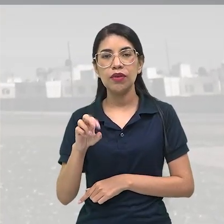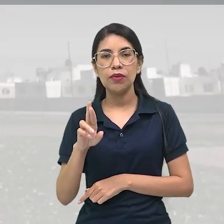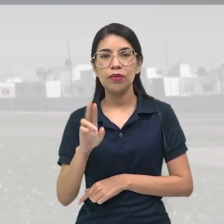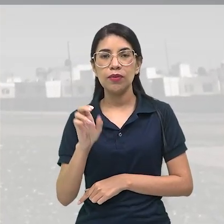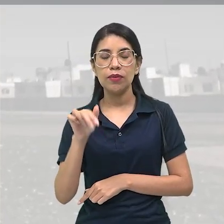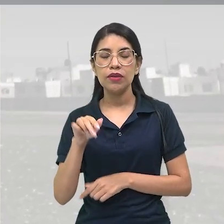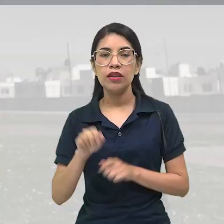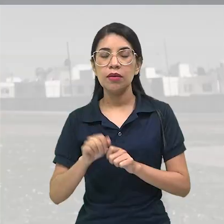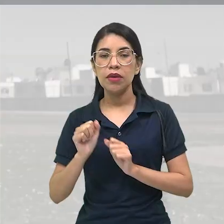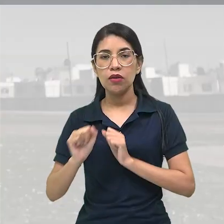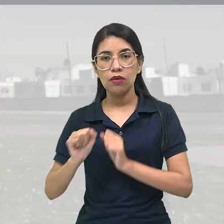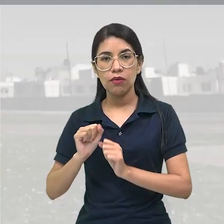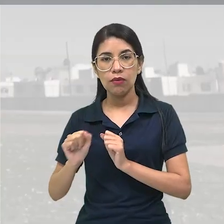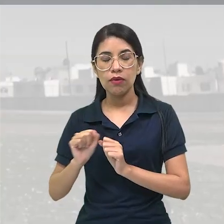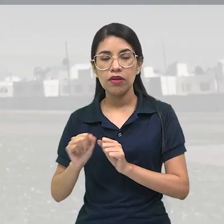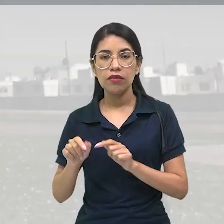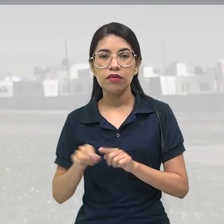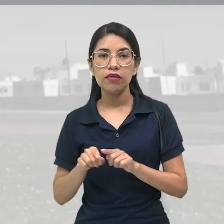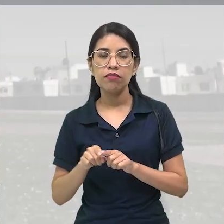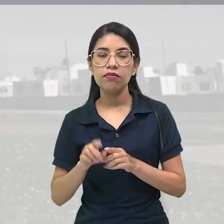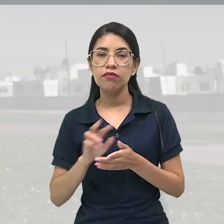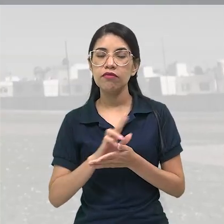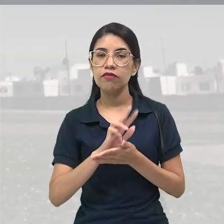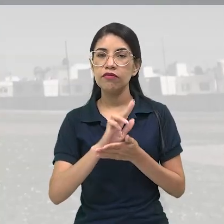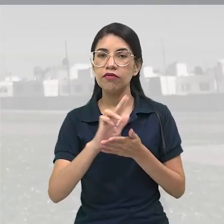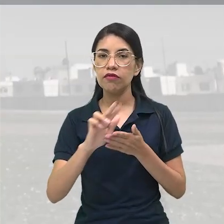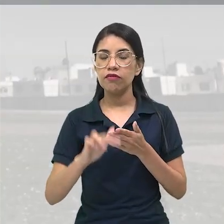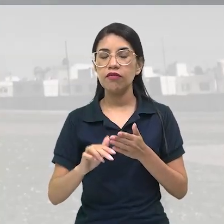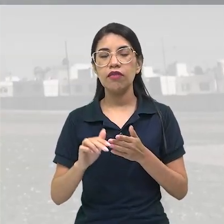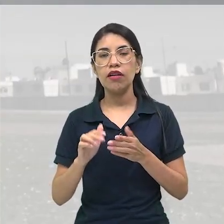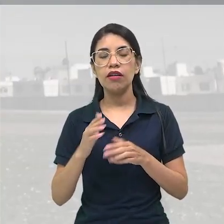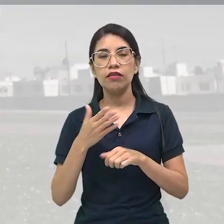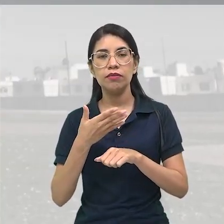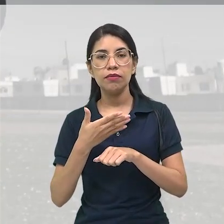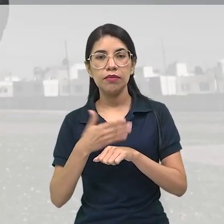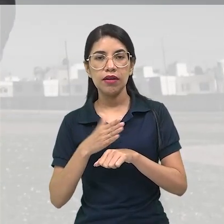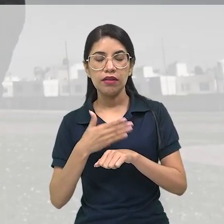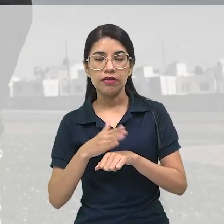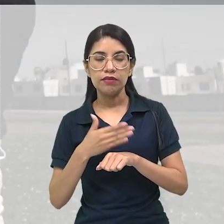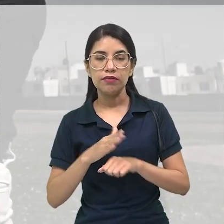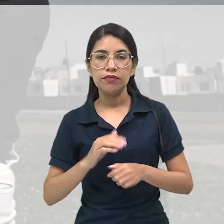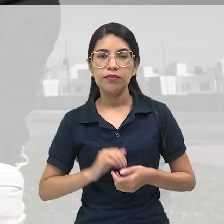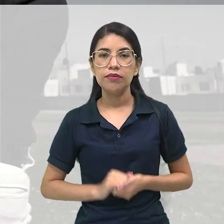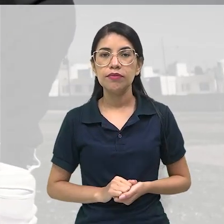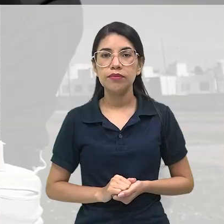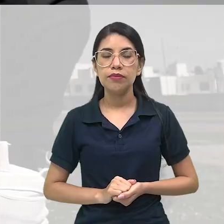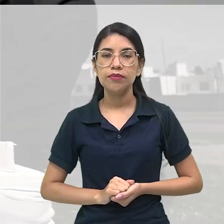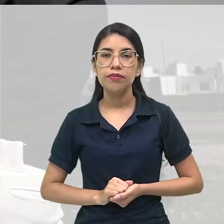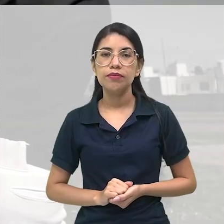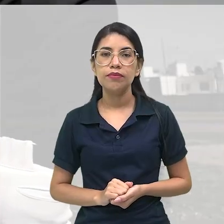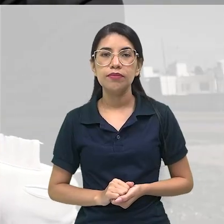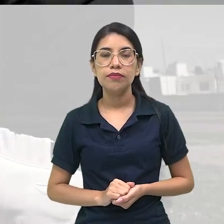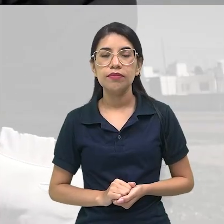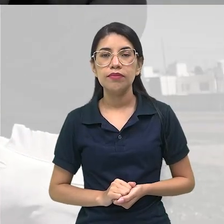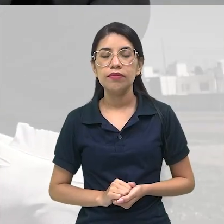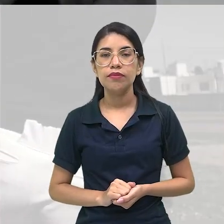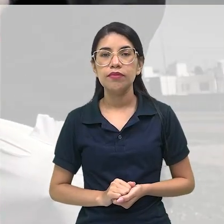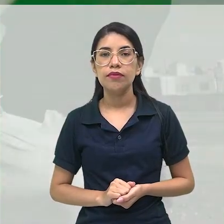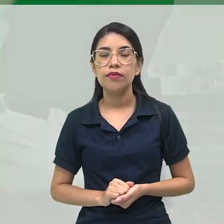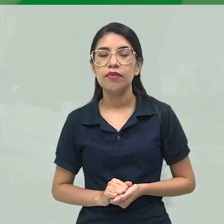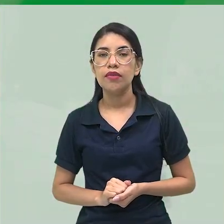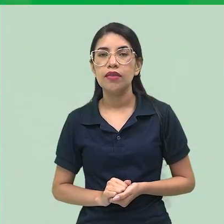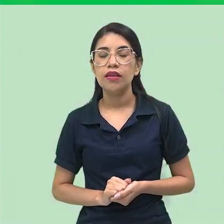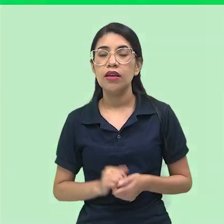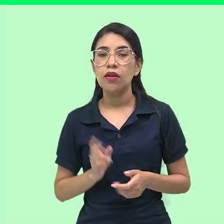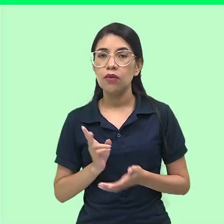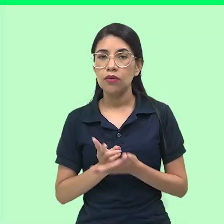corridas impulsionadas, walks, slug percentage e on-base plus slugging. Os dois últimos